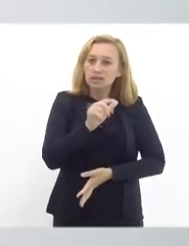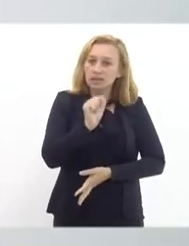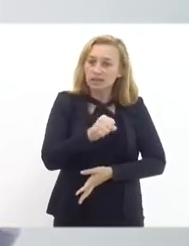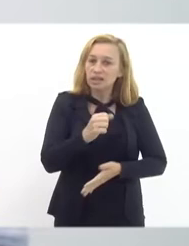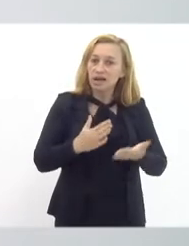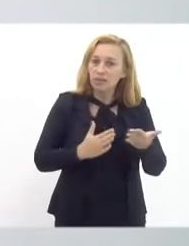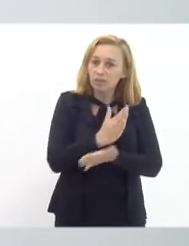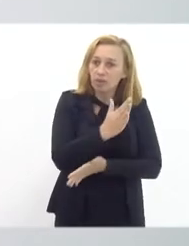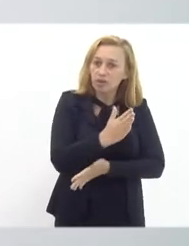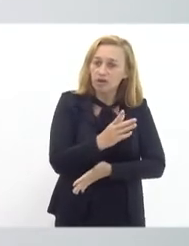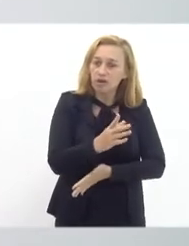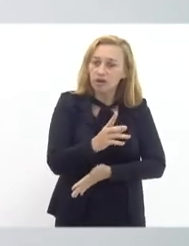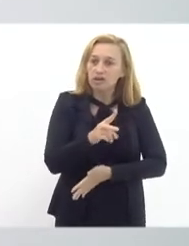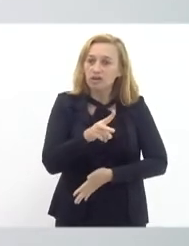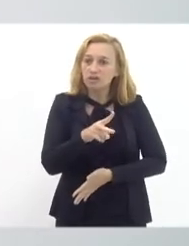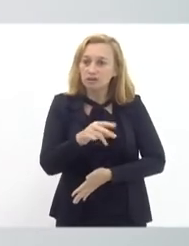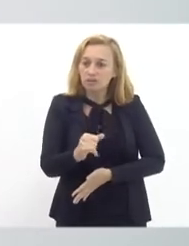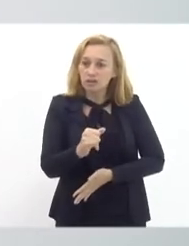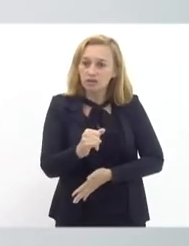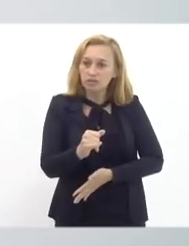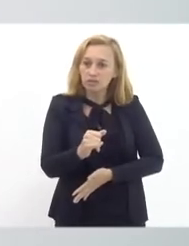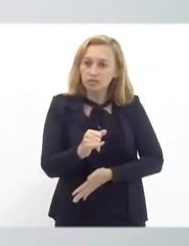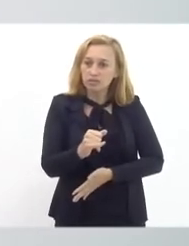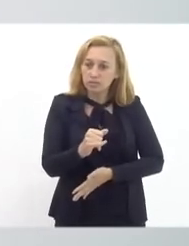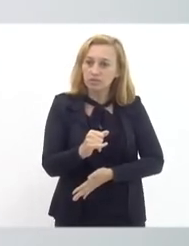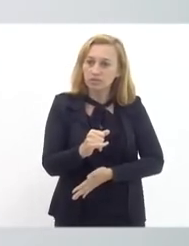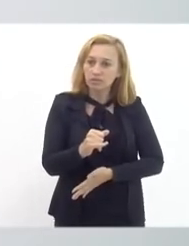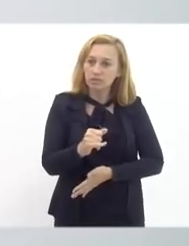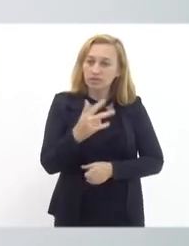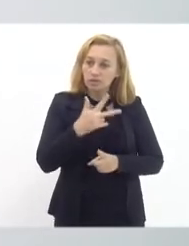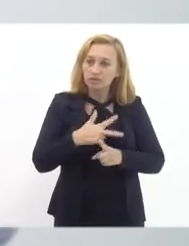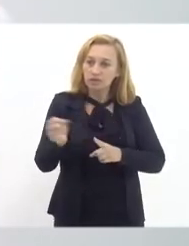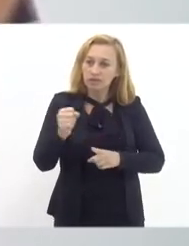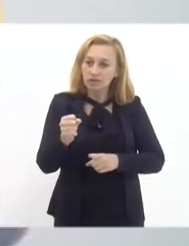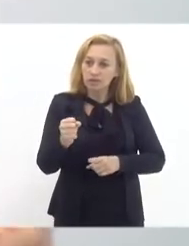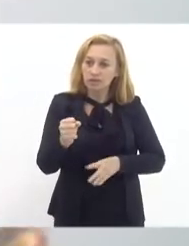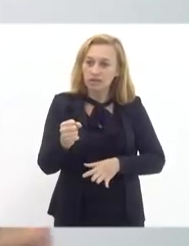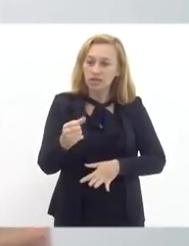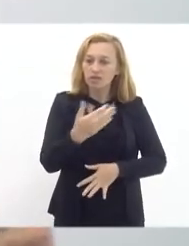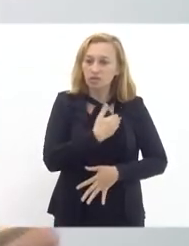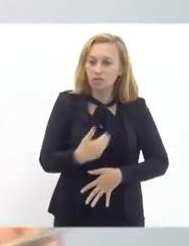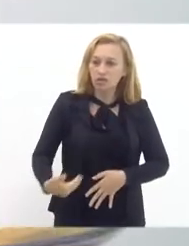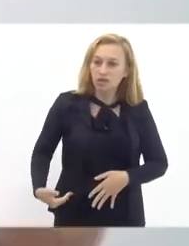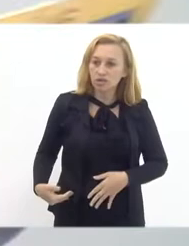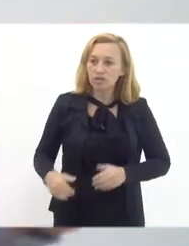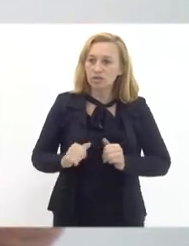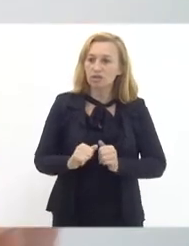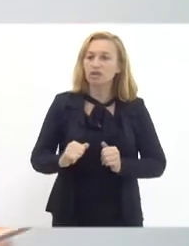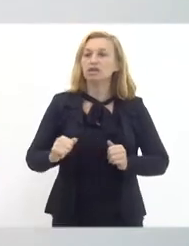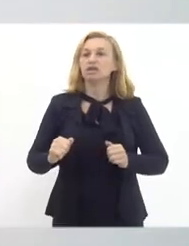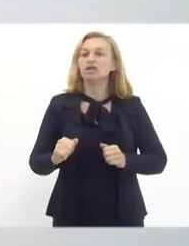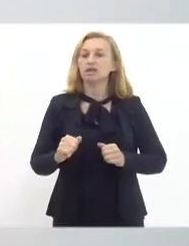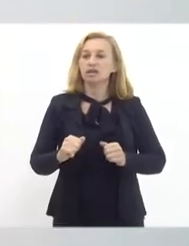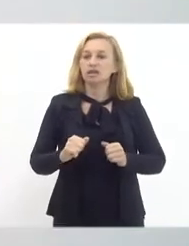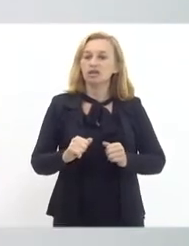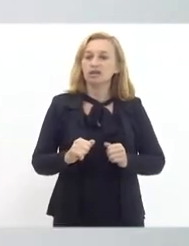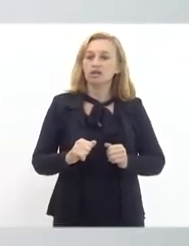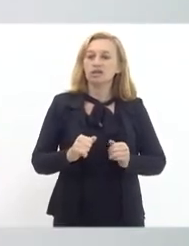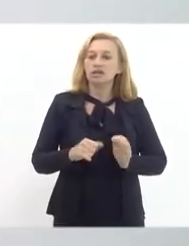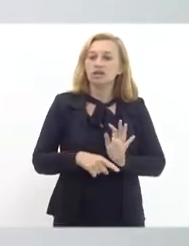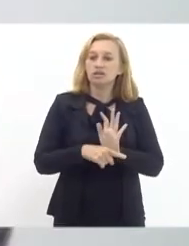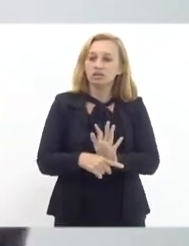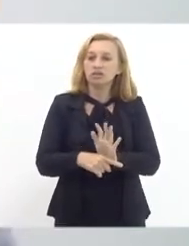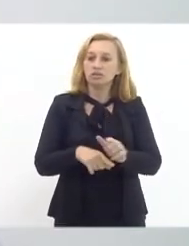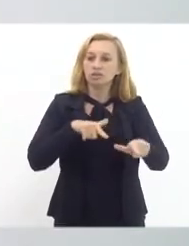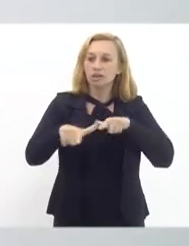aprovar. Vamos arrancar sanção por parte do governador e vamos trabalhar juntos exatamente para que isso daqui se